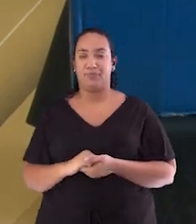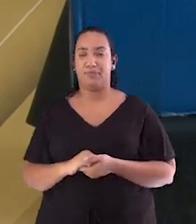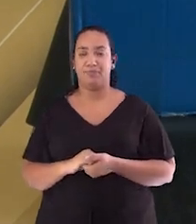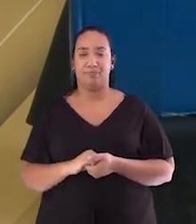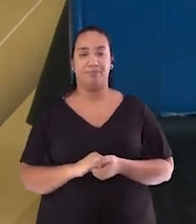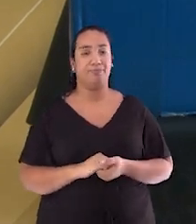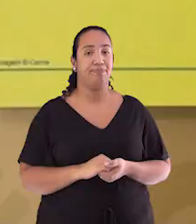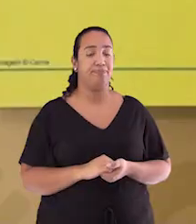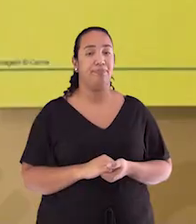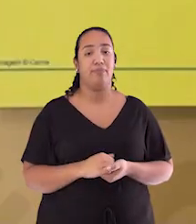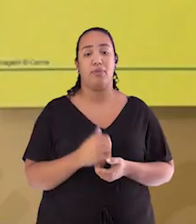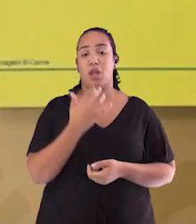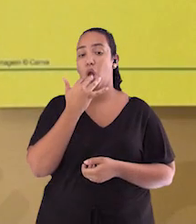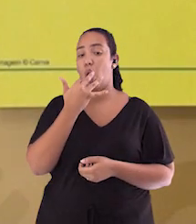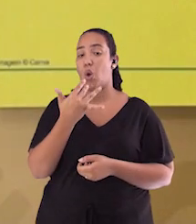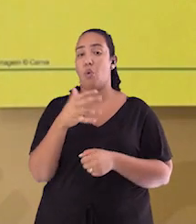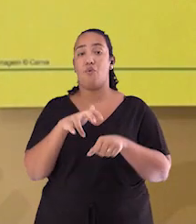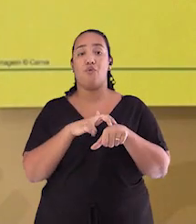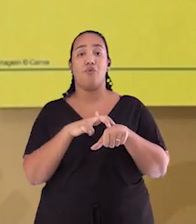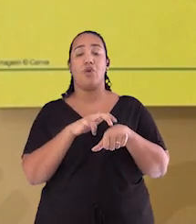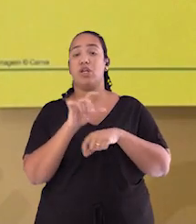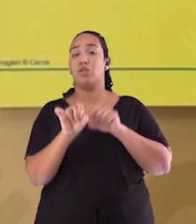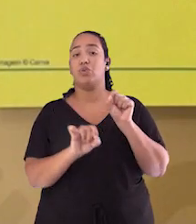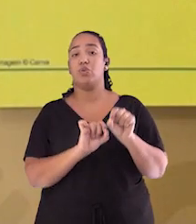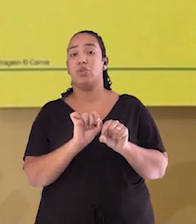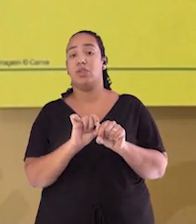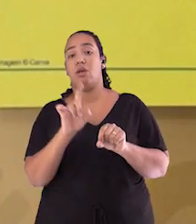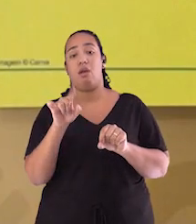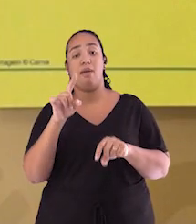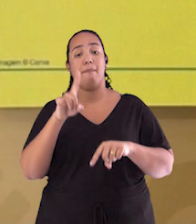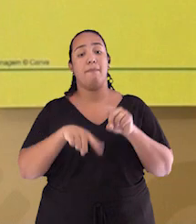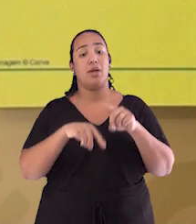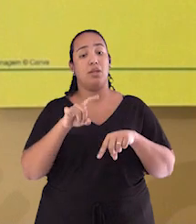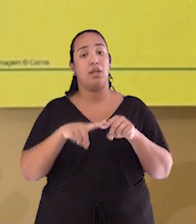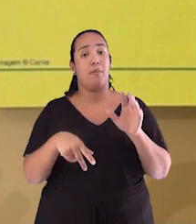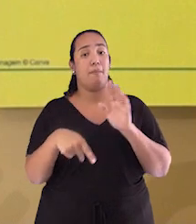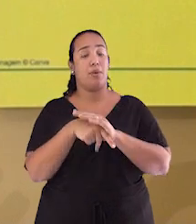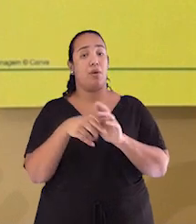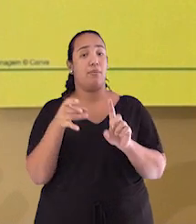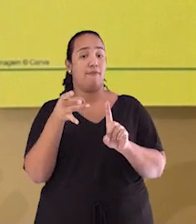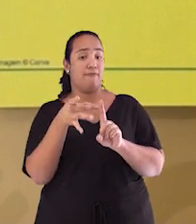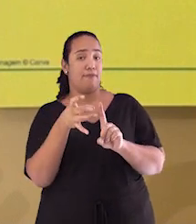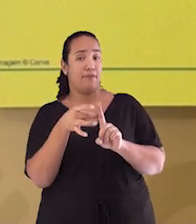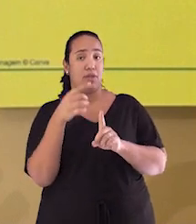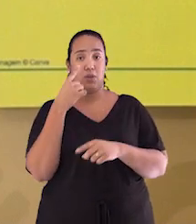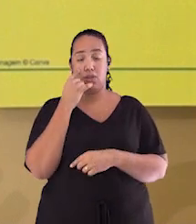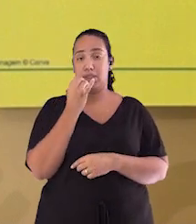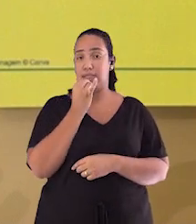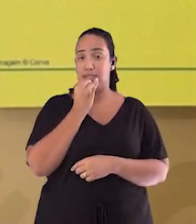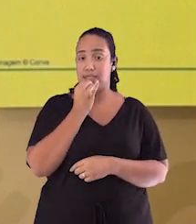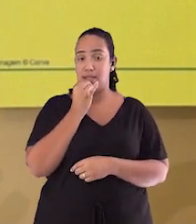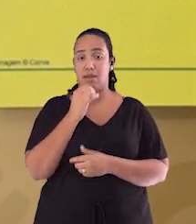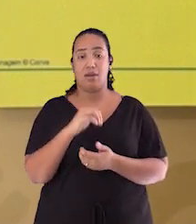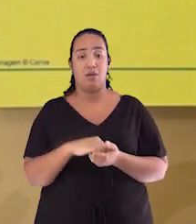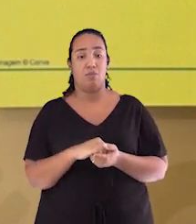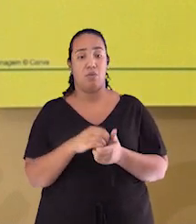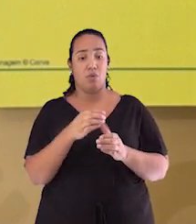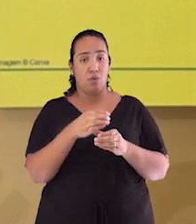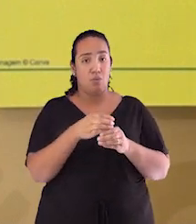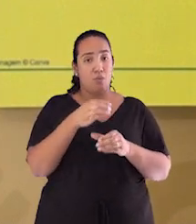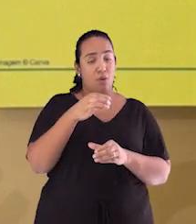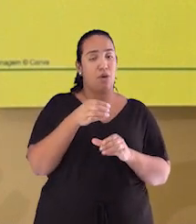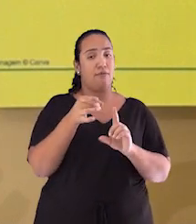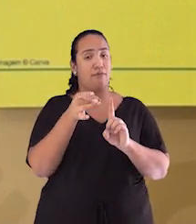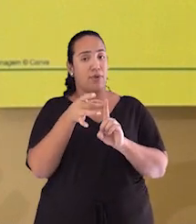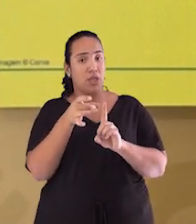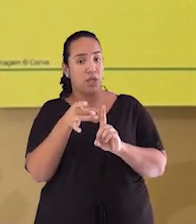A cor verde são os resíduos descartados que são compostos por vidro, como, por exemplo, cacos de vidro, potes de